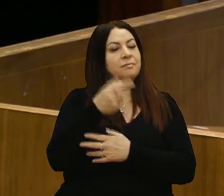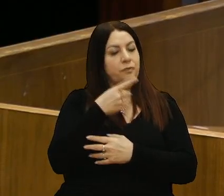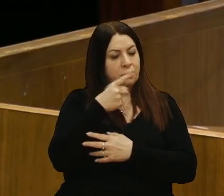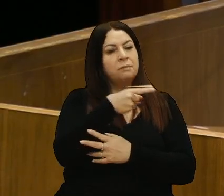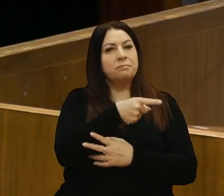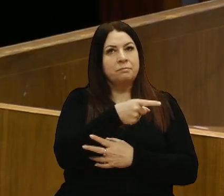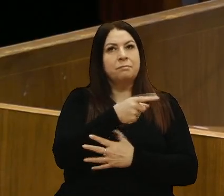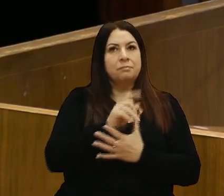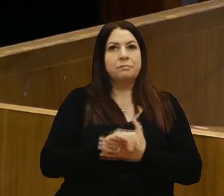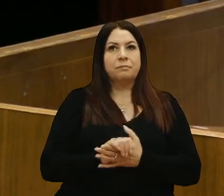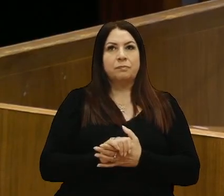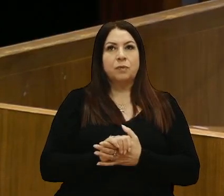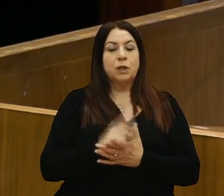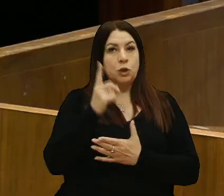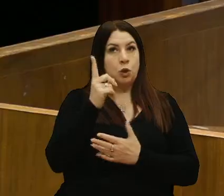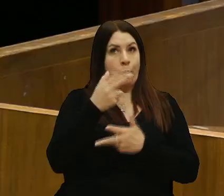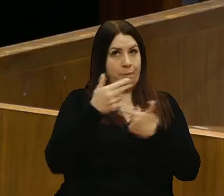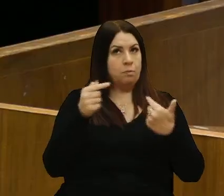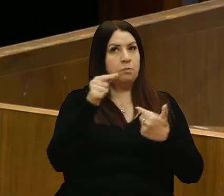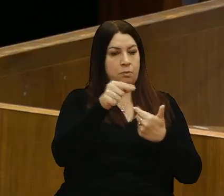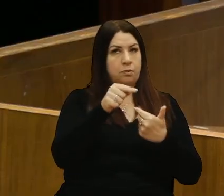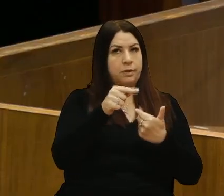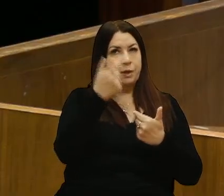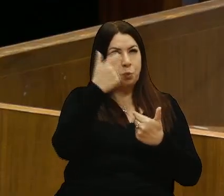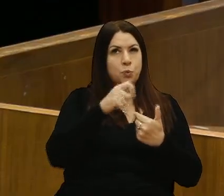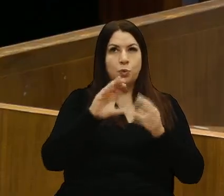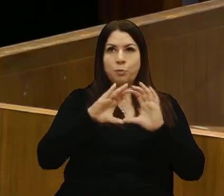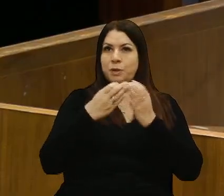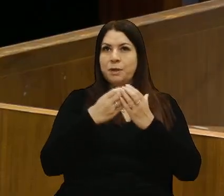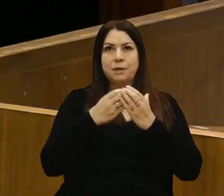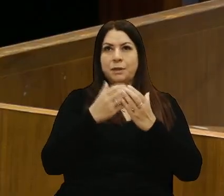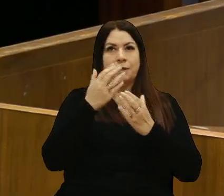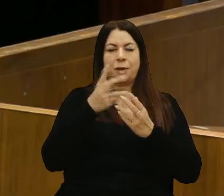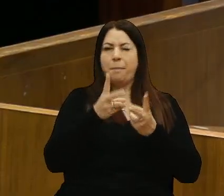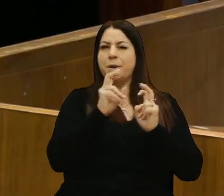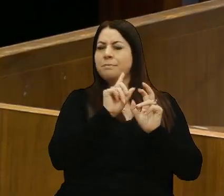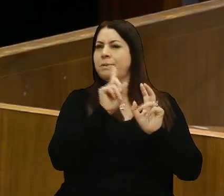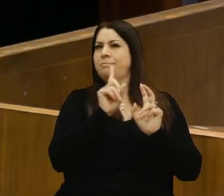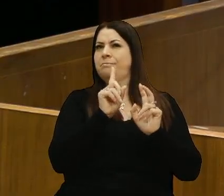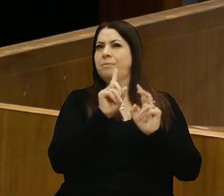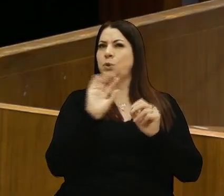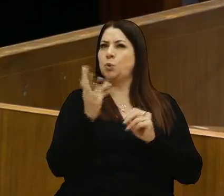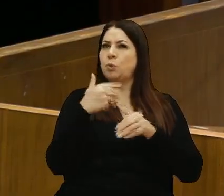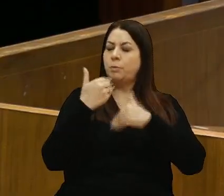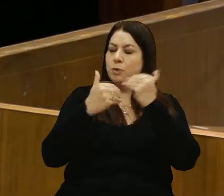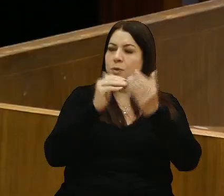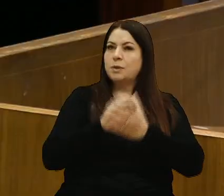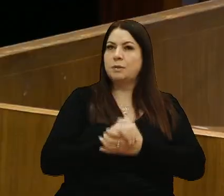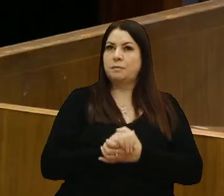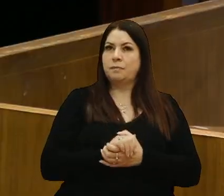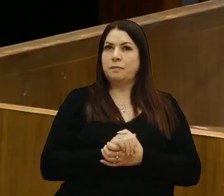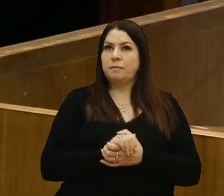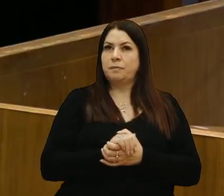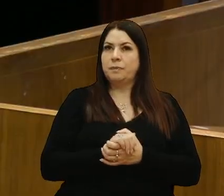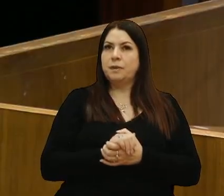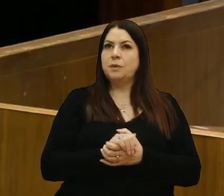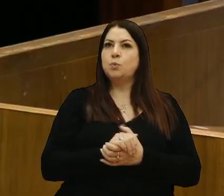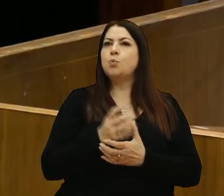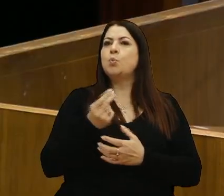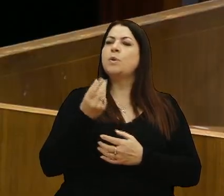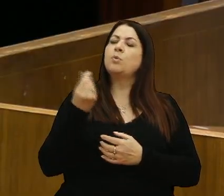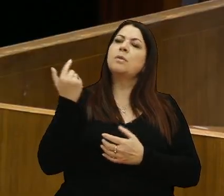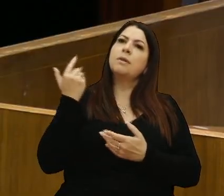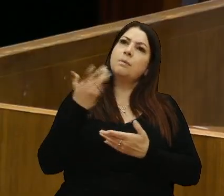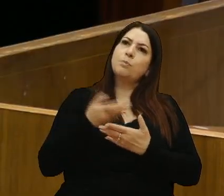dizer para vocês, tem uma coisa que eu acho que a comunidade ainda não se deu conta de todo esse processo aqui. Há quanto